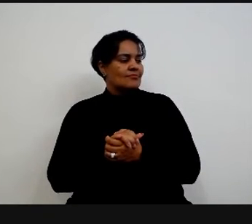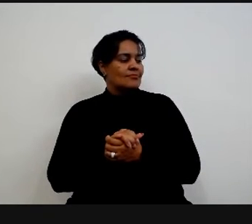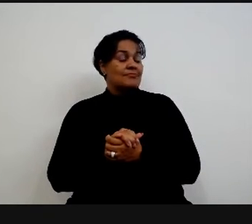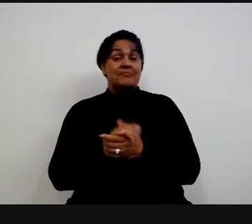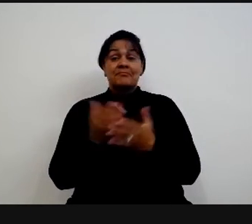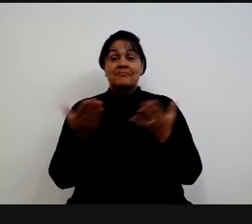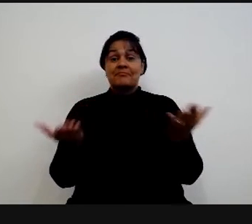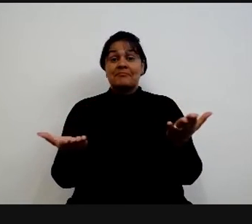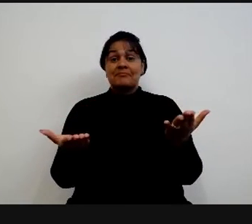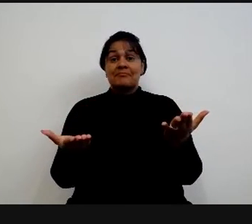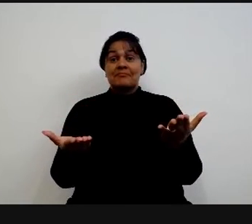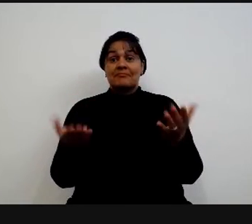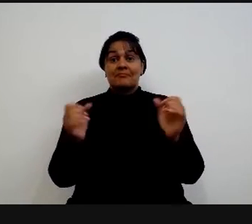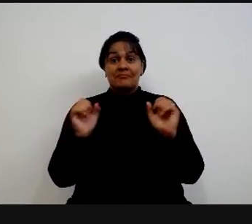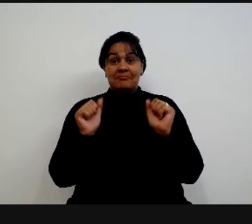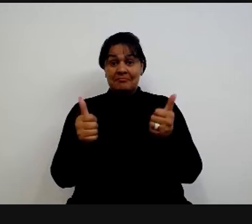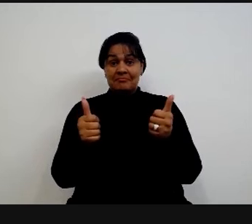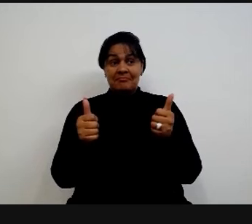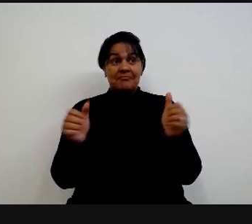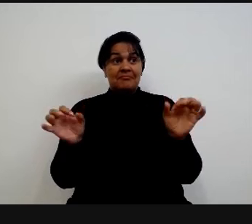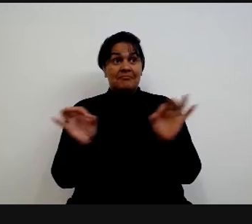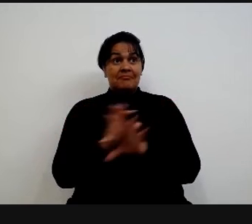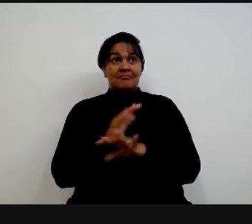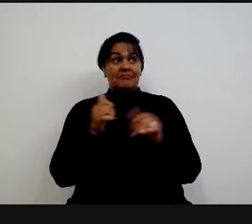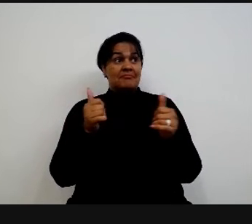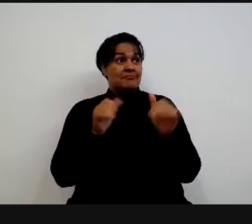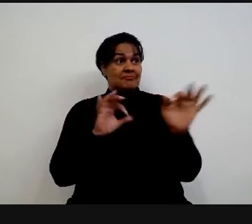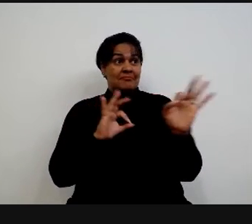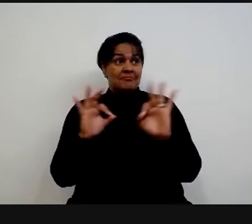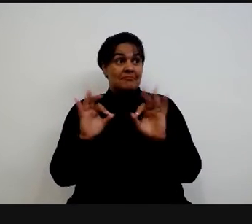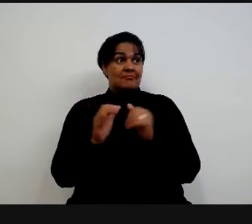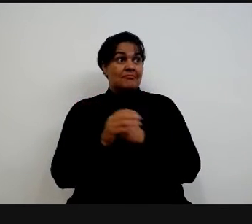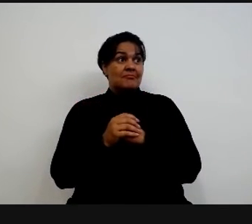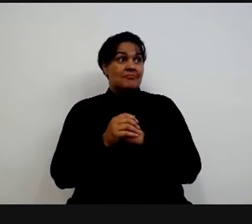Gente, então, tá tudo certo. Deixa eu ver com a produção. Produção.